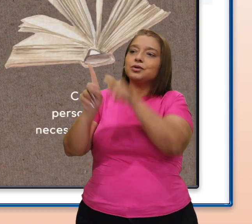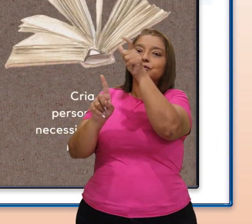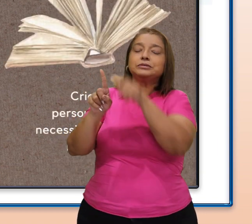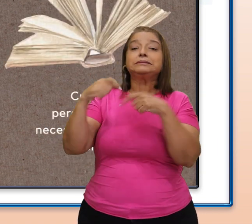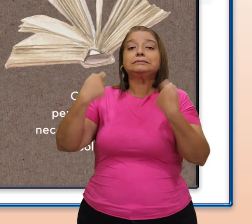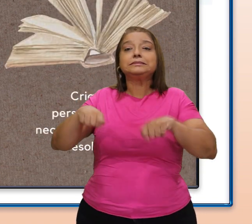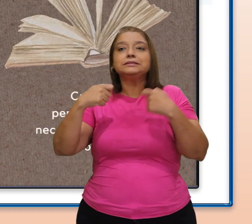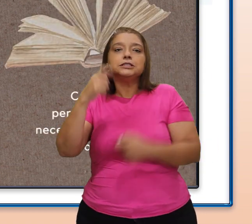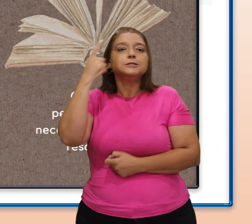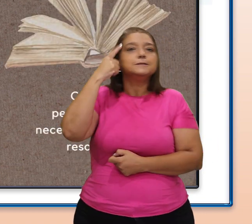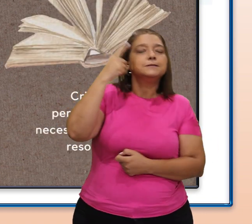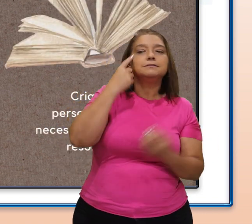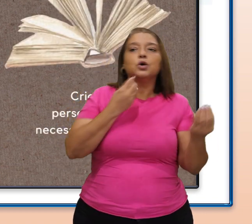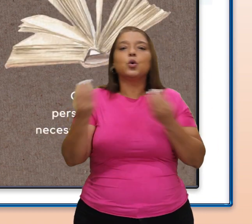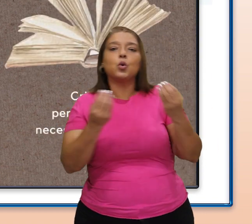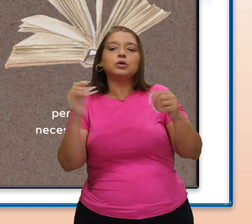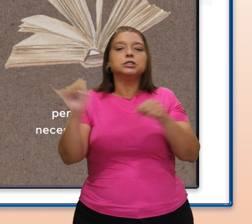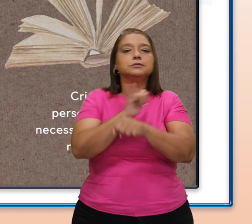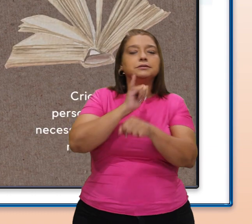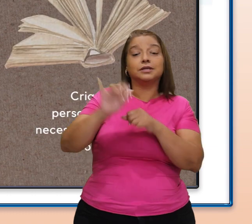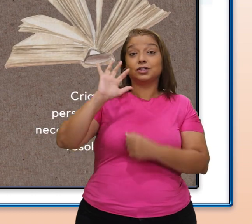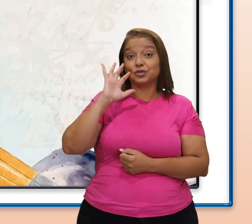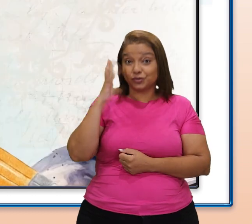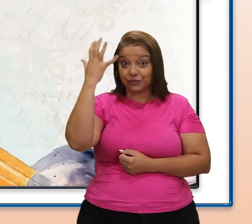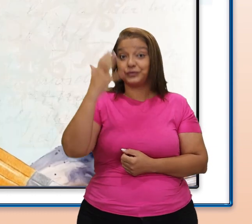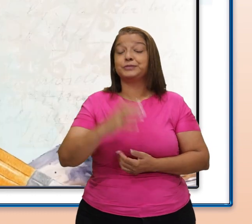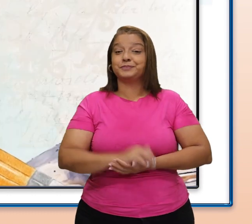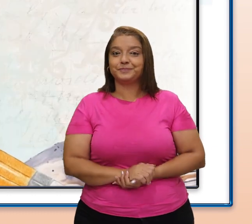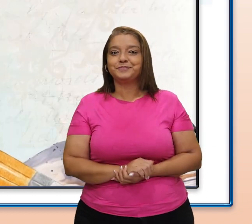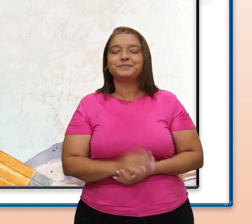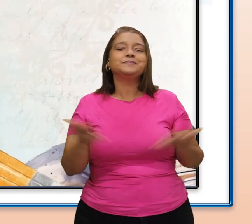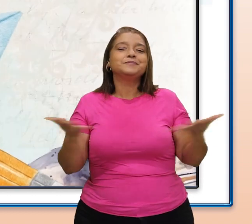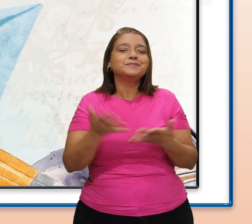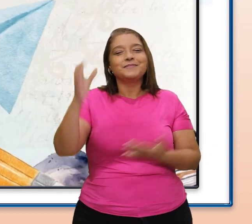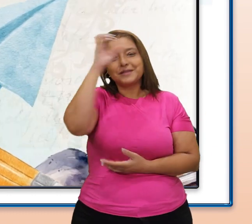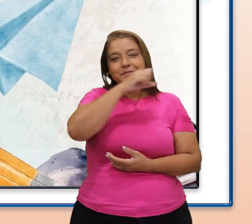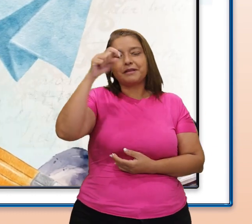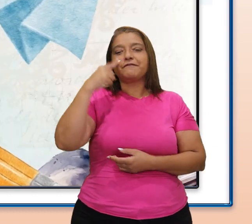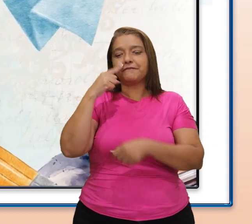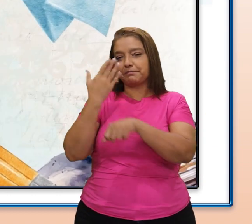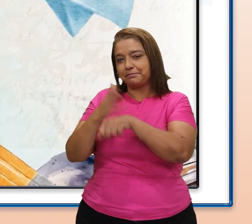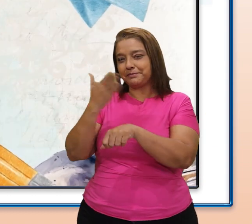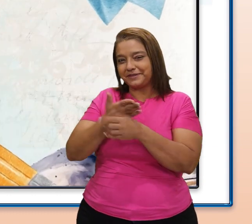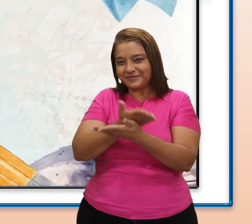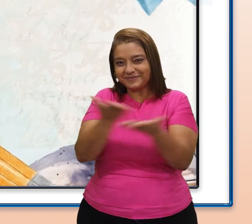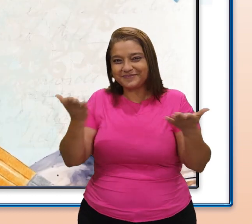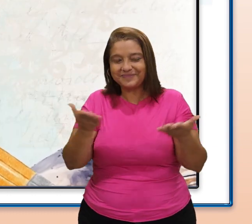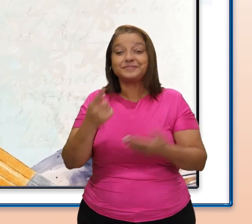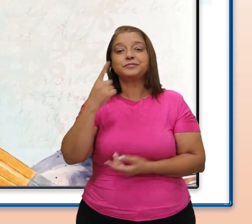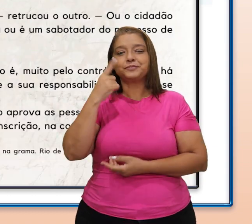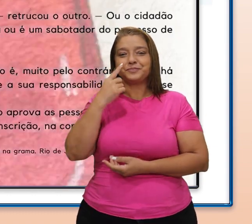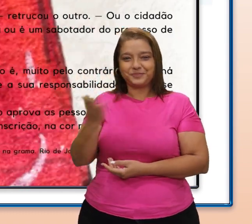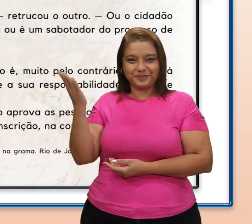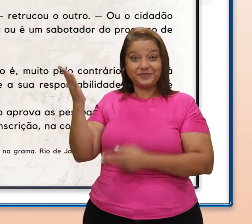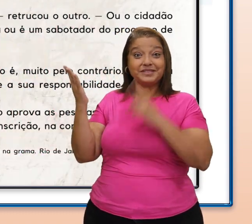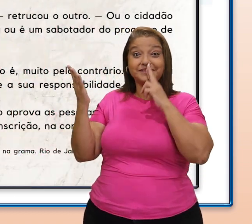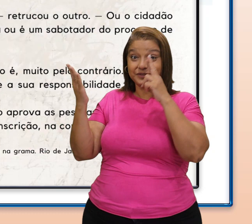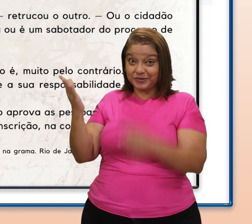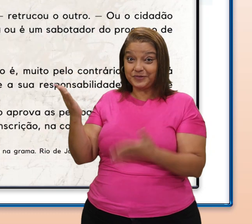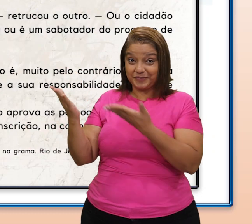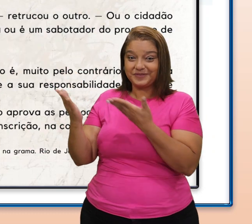personagens procuram alguma resolução. Vamos aprender na prática. Responda comigo a